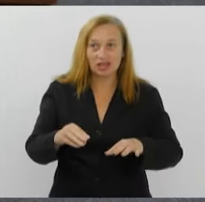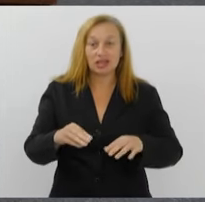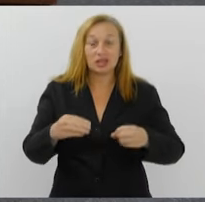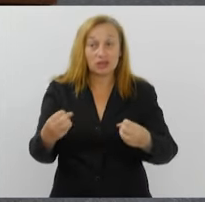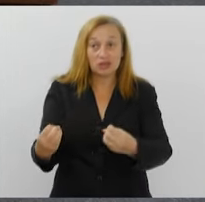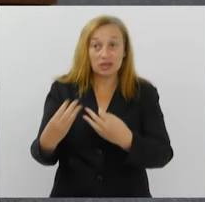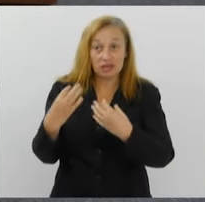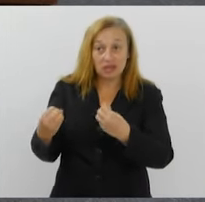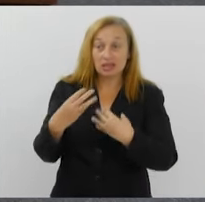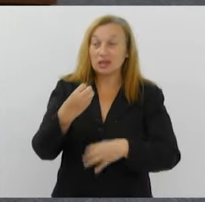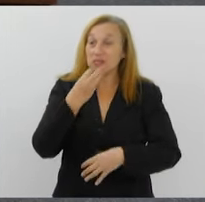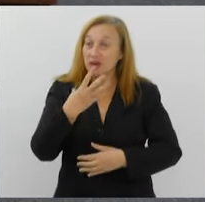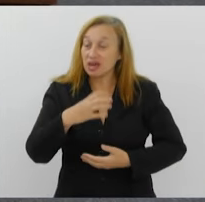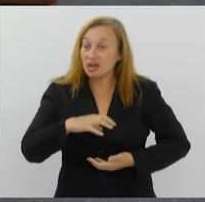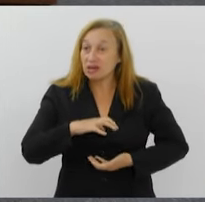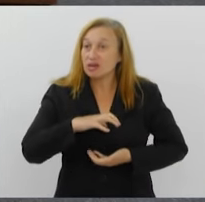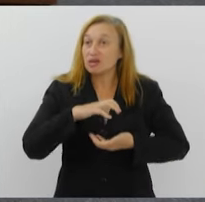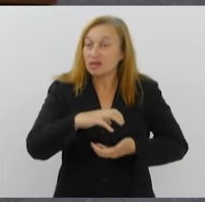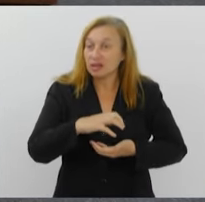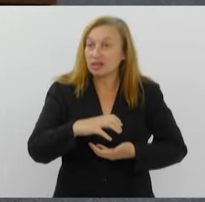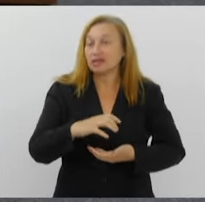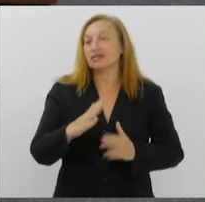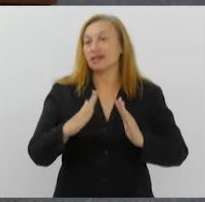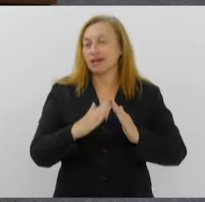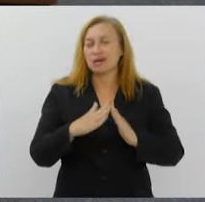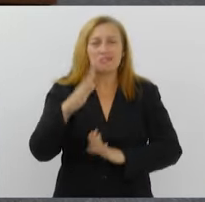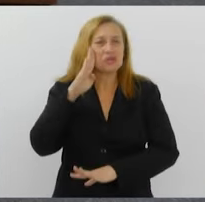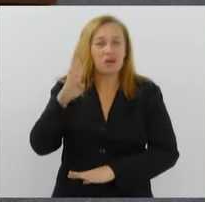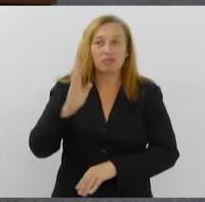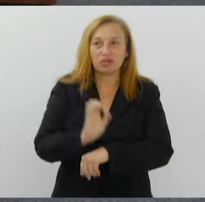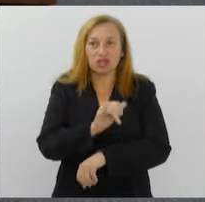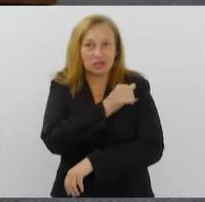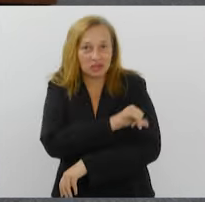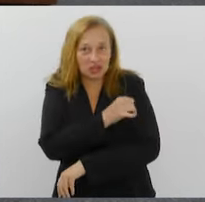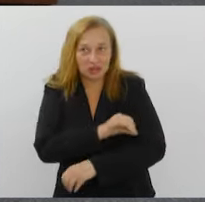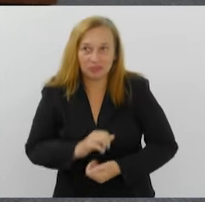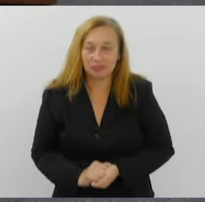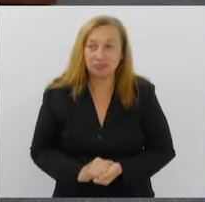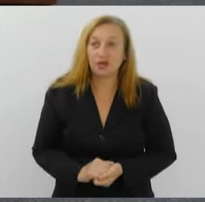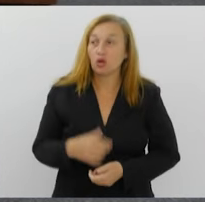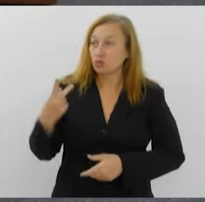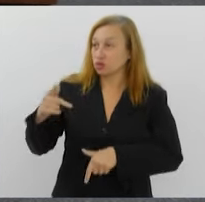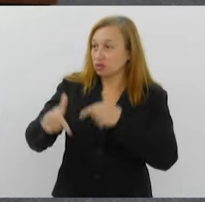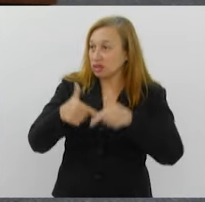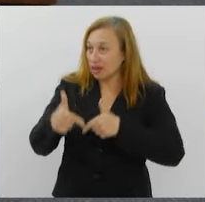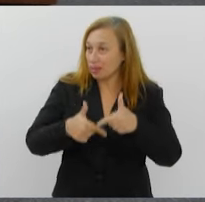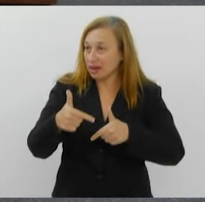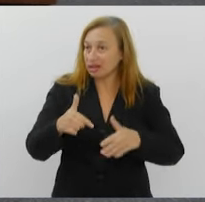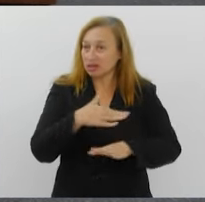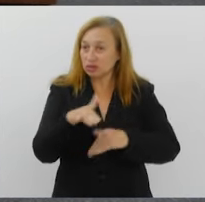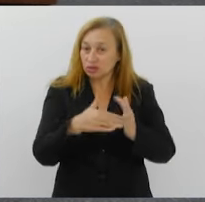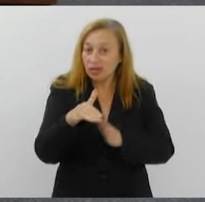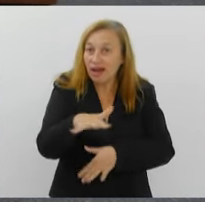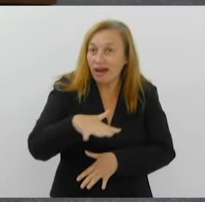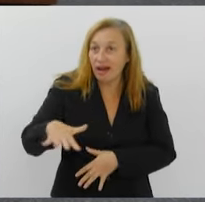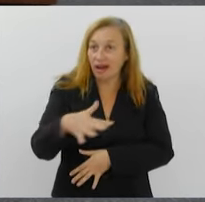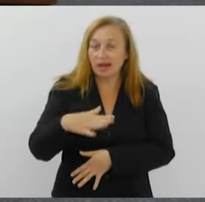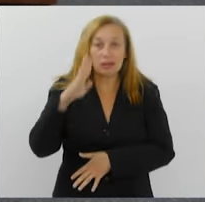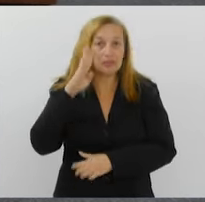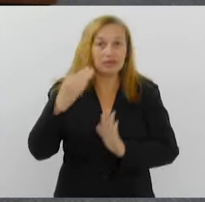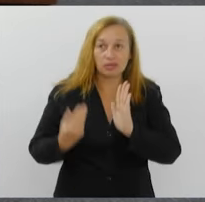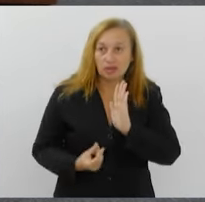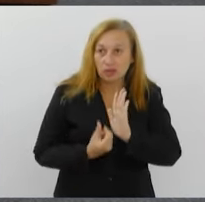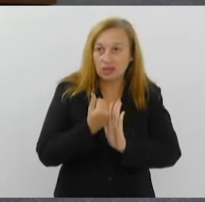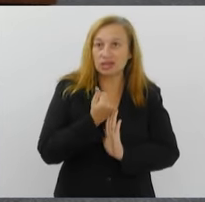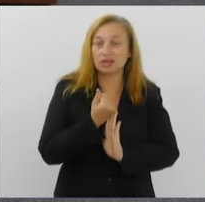aqui, um decano da casa, e é fundamental para o Estado do Rio de Janeiro. O trabalho que Vossa Excelência faz em todas as searas, sobretudo na questão